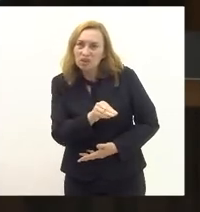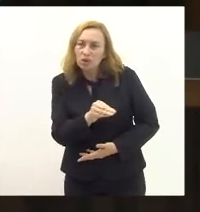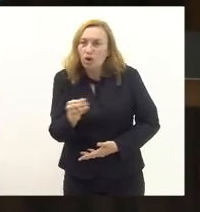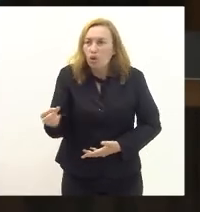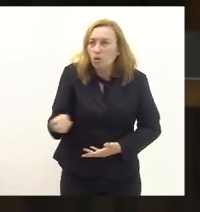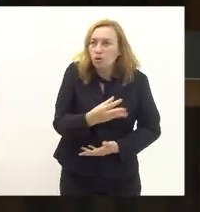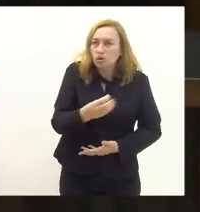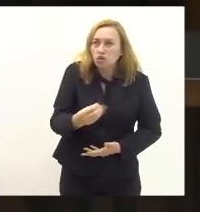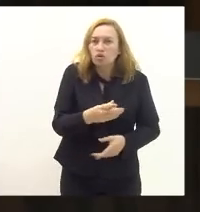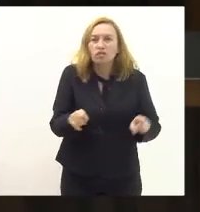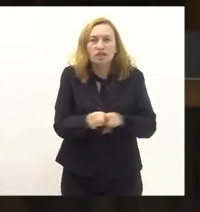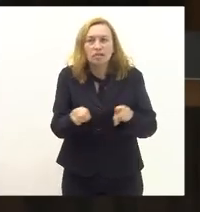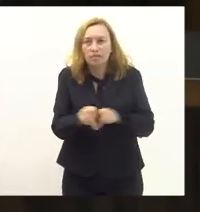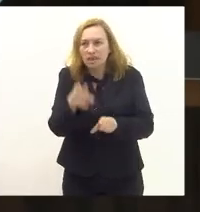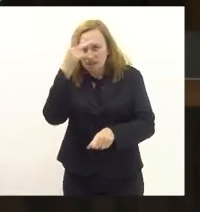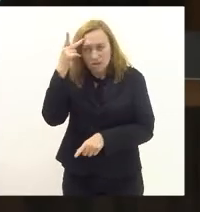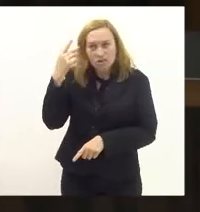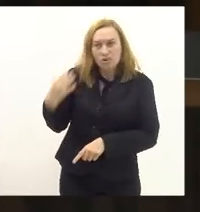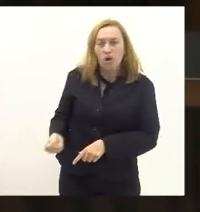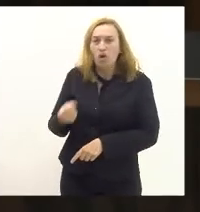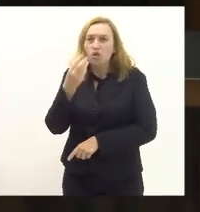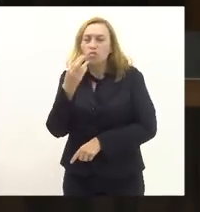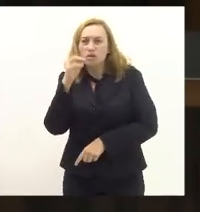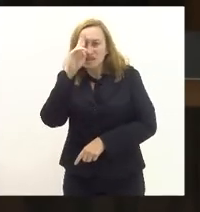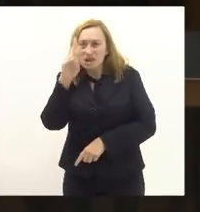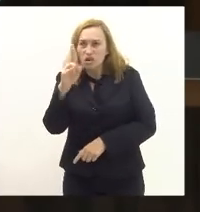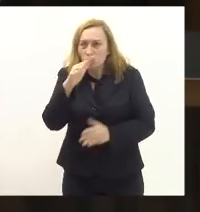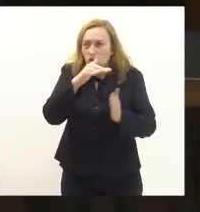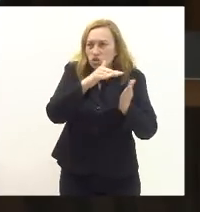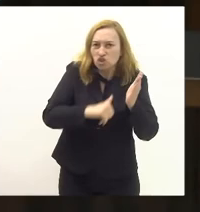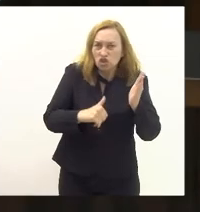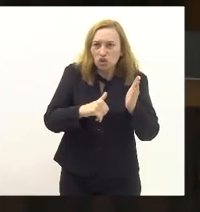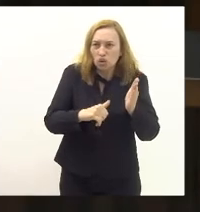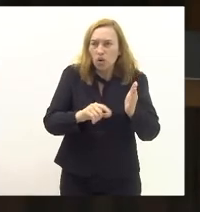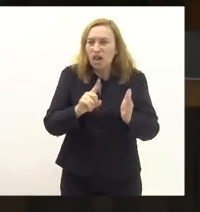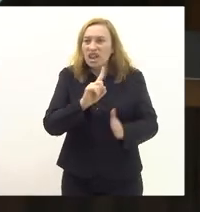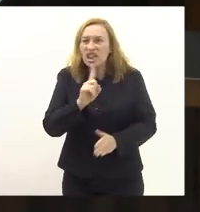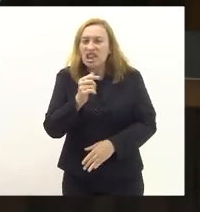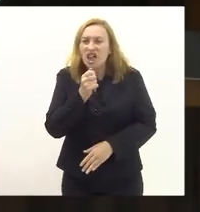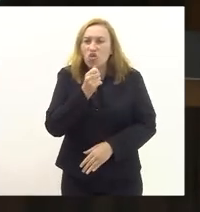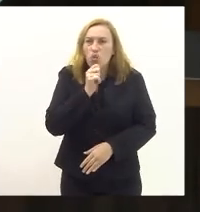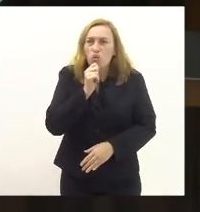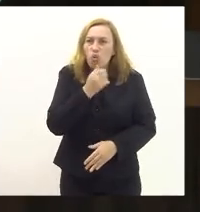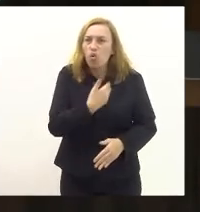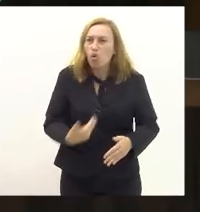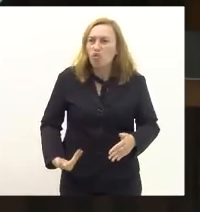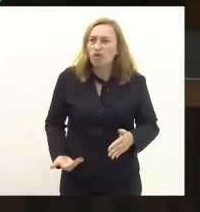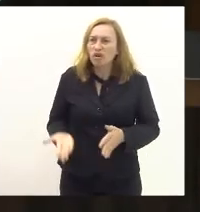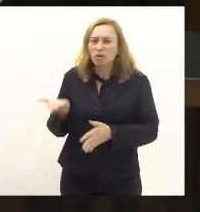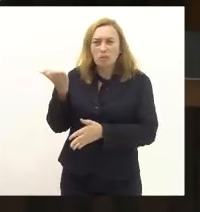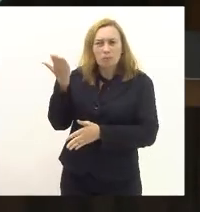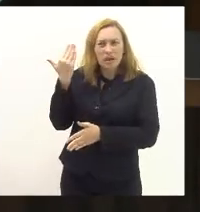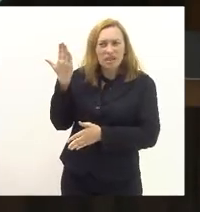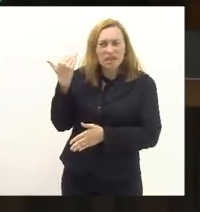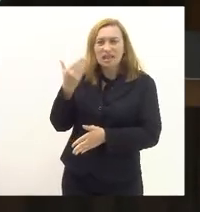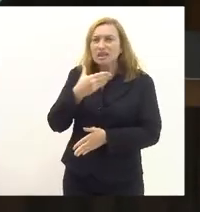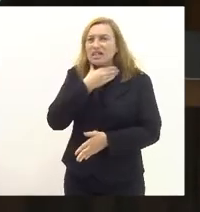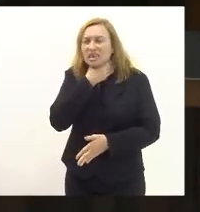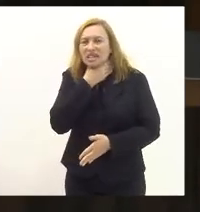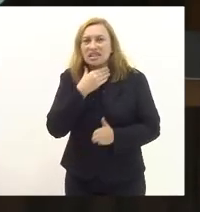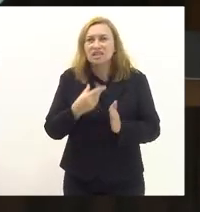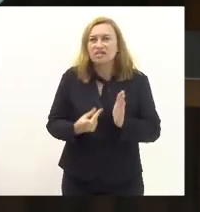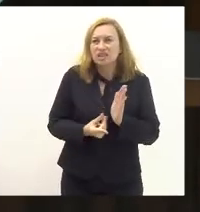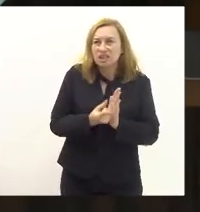as pensionistas. O senhor retirou nem os governos que passaram por graves crises